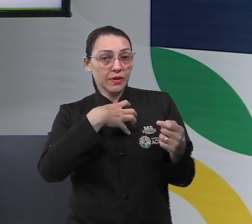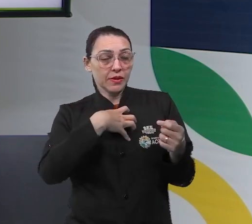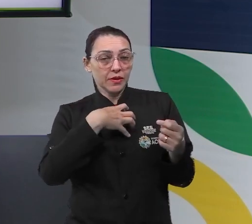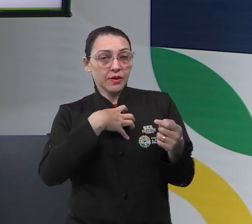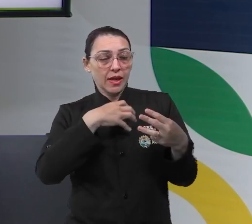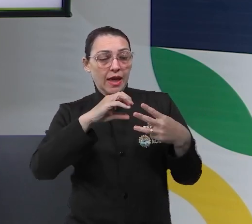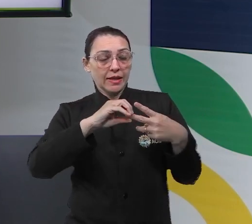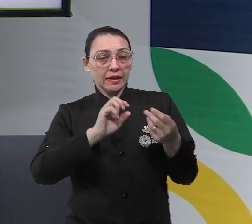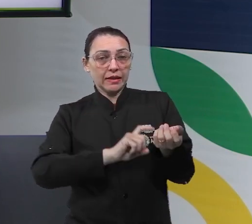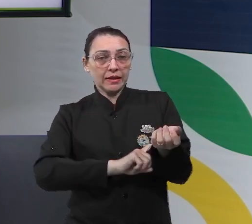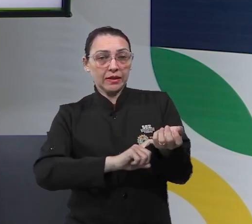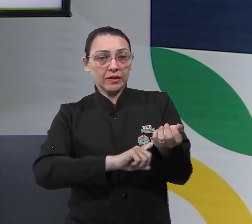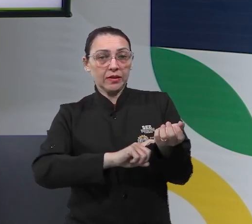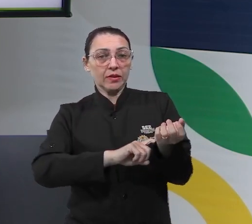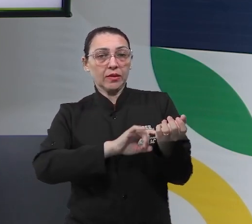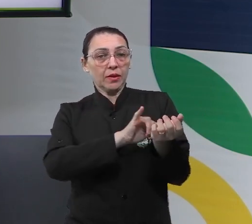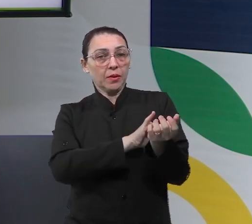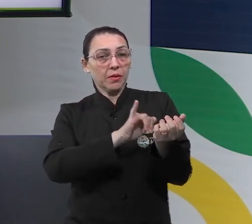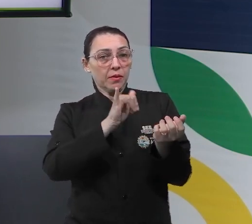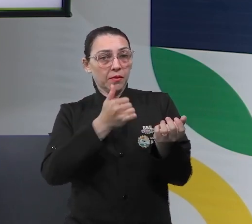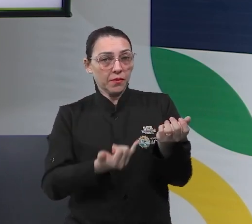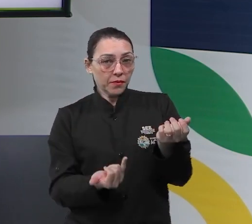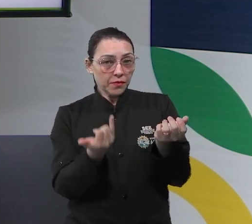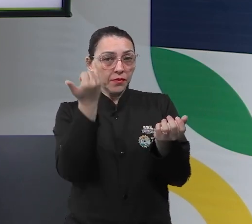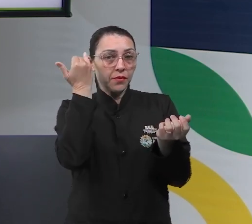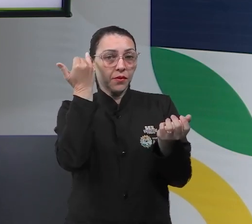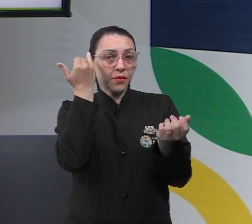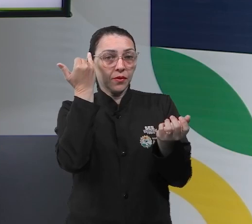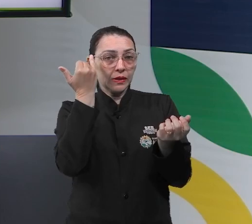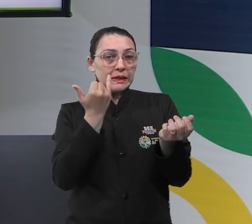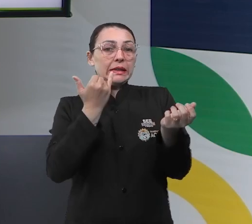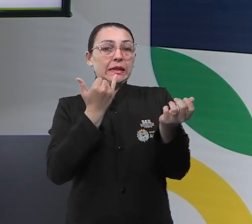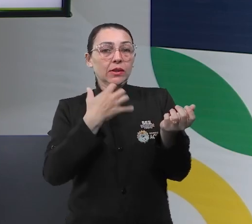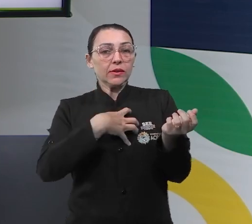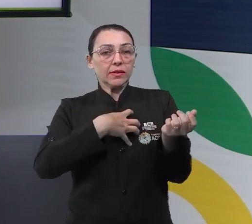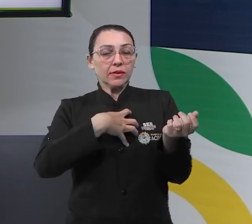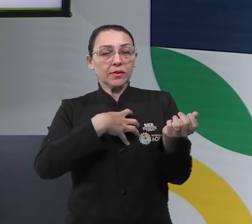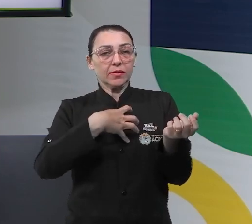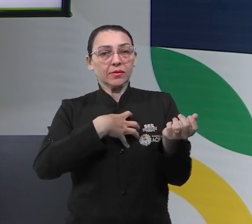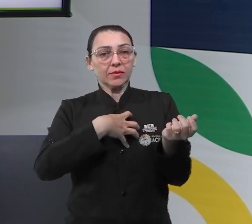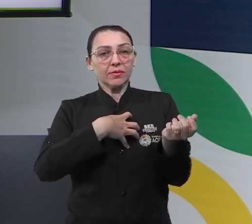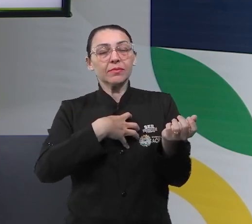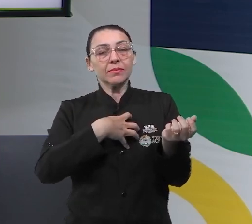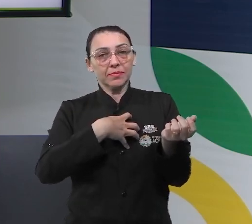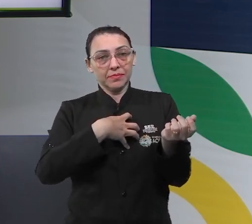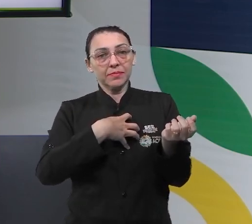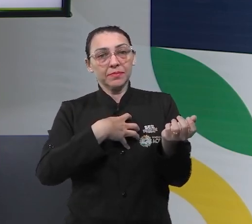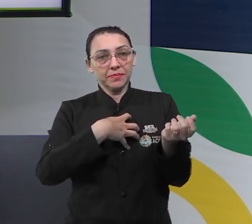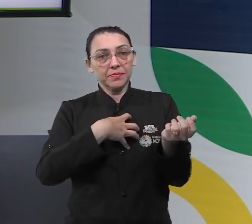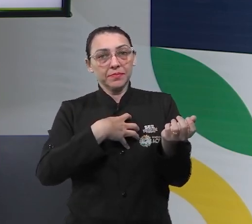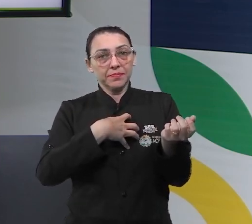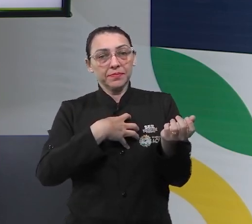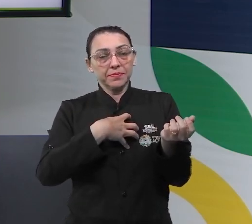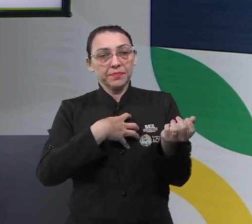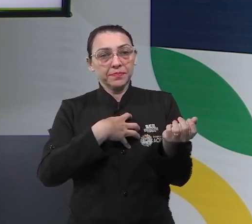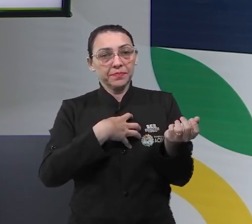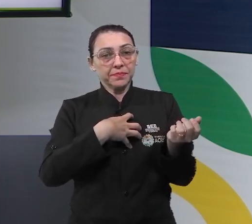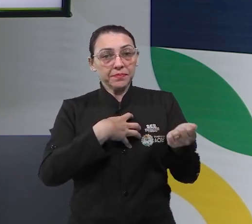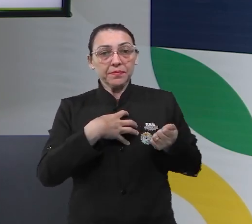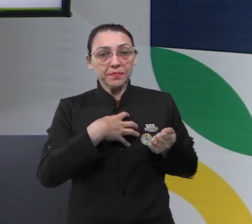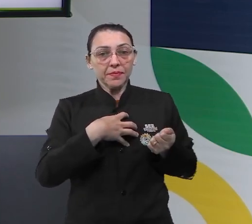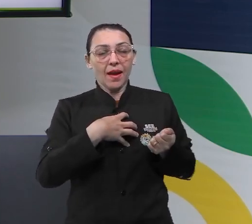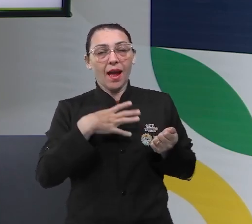célula nervosa mandou essa informação para o meu cérebro que aquela panela está quente e eu vou me queimar, eu vou me machucar. Então, eu